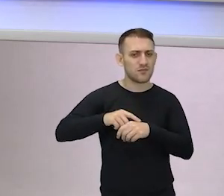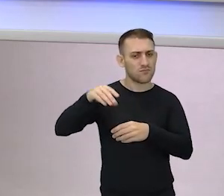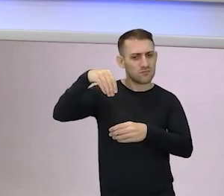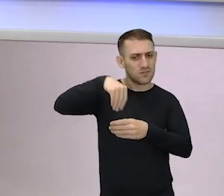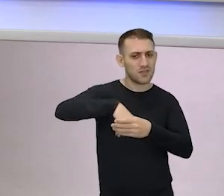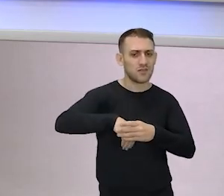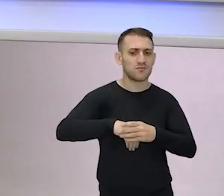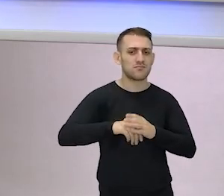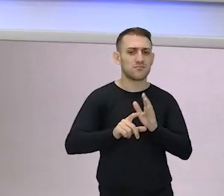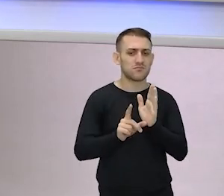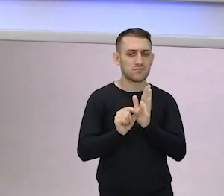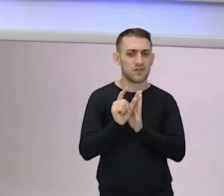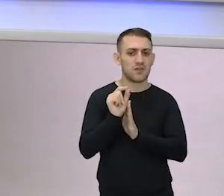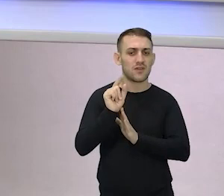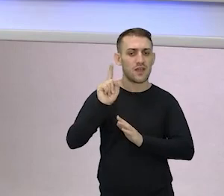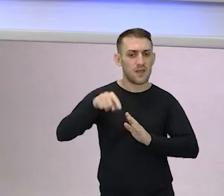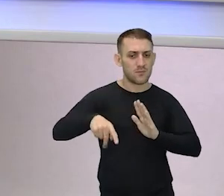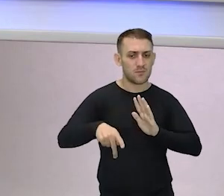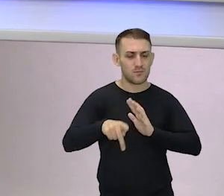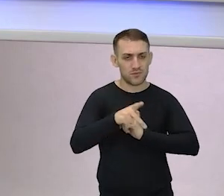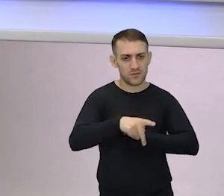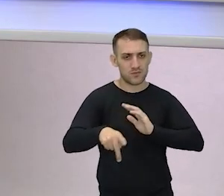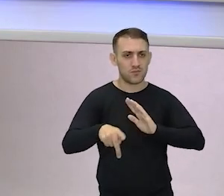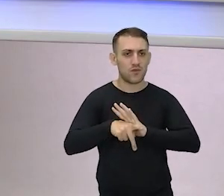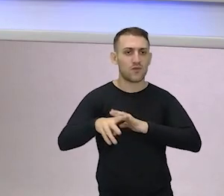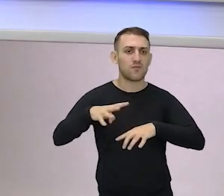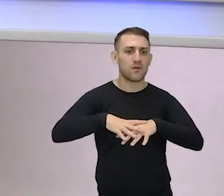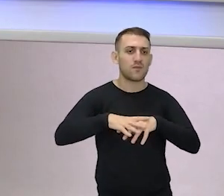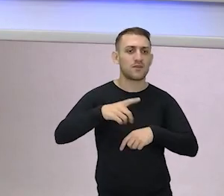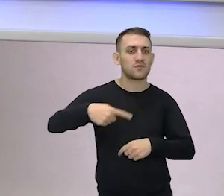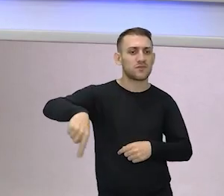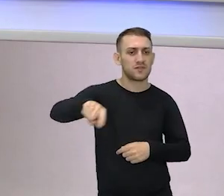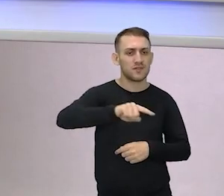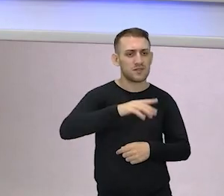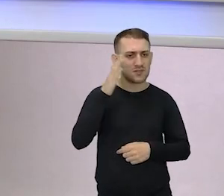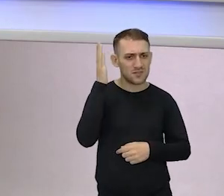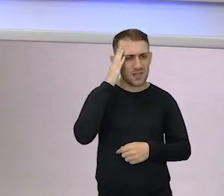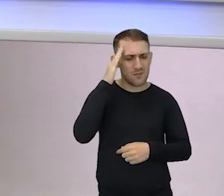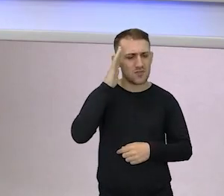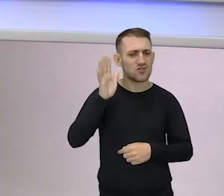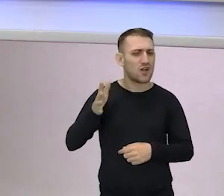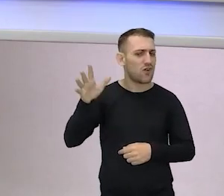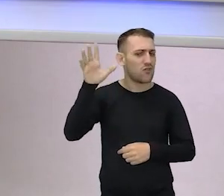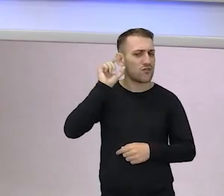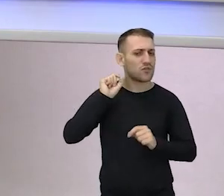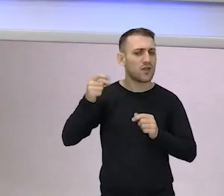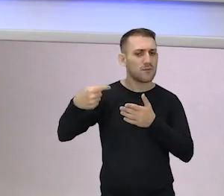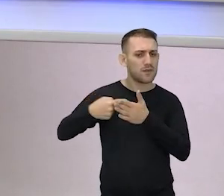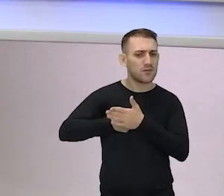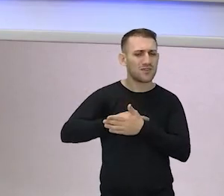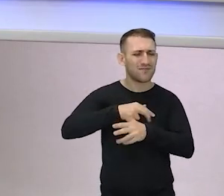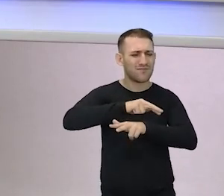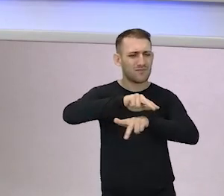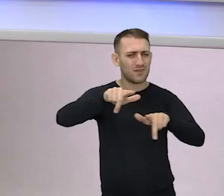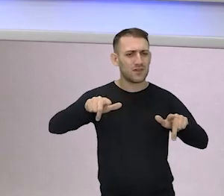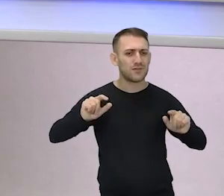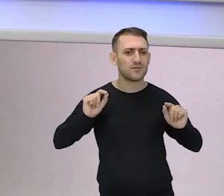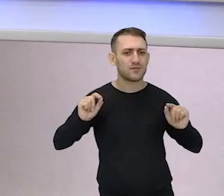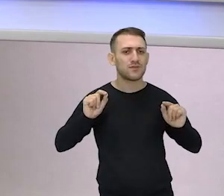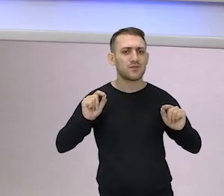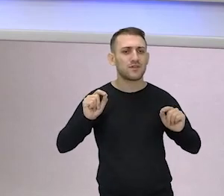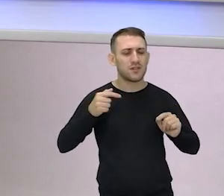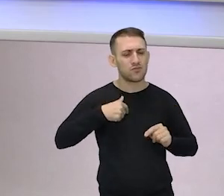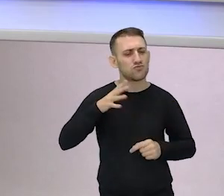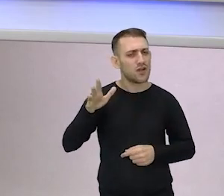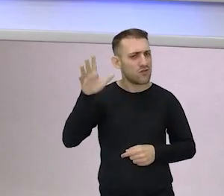rede e é professor de matemática, sabe muito bem e já ouviu essa pergunta inúmeras vezes. Eu